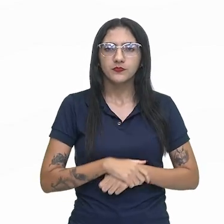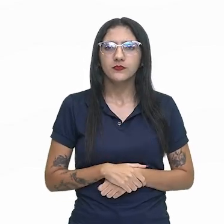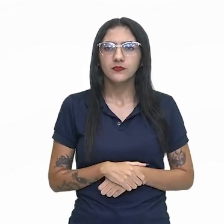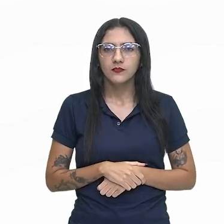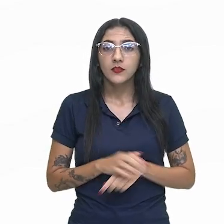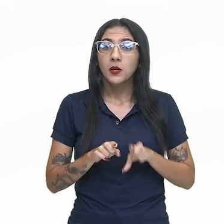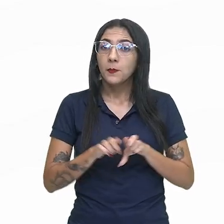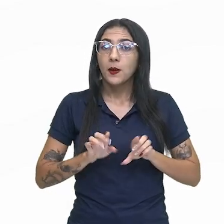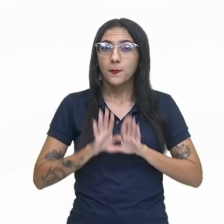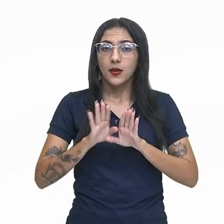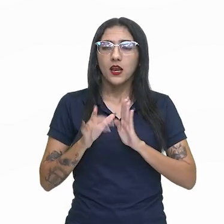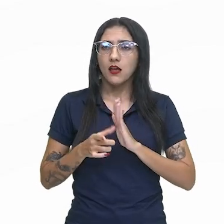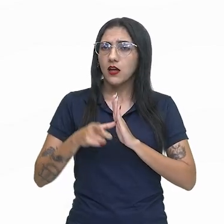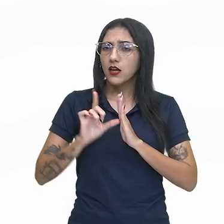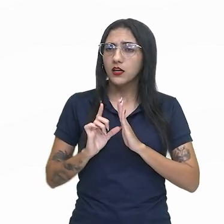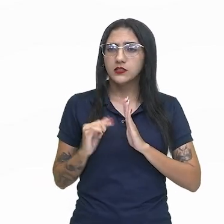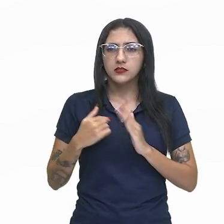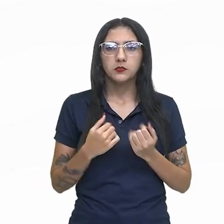precisa trabalhar